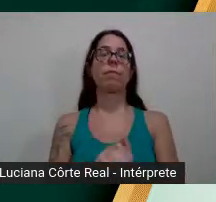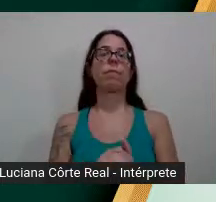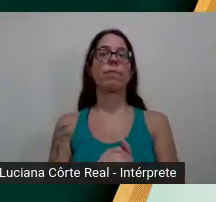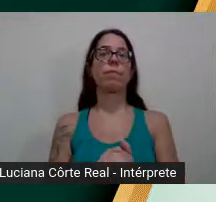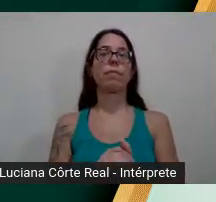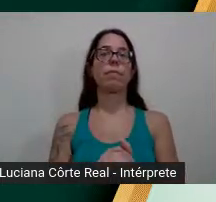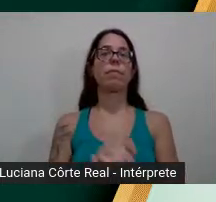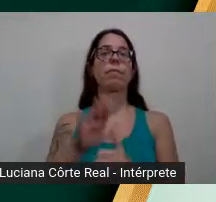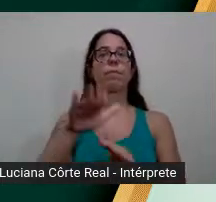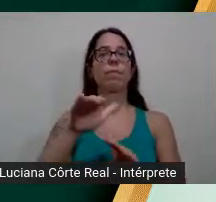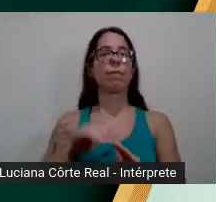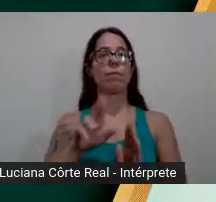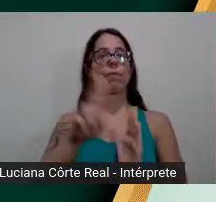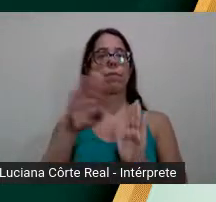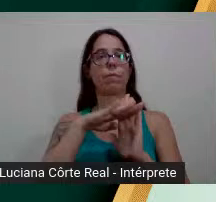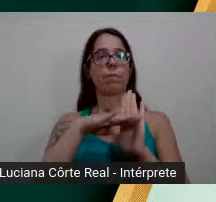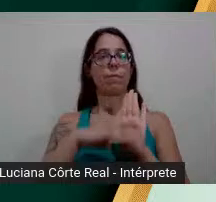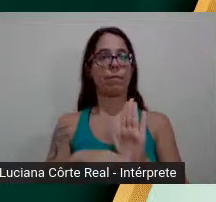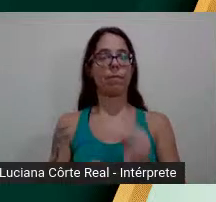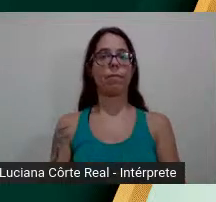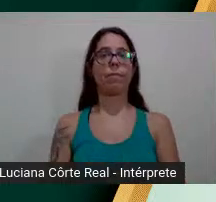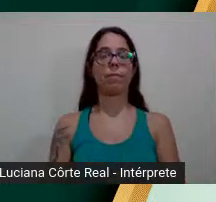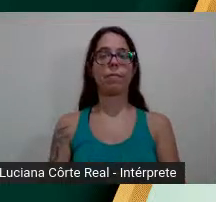chamada nominal a seguir.